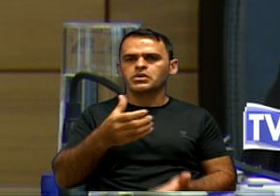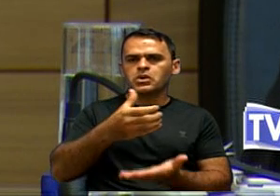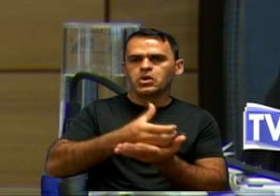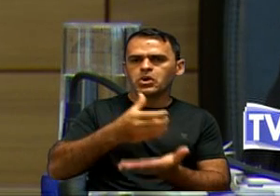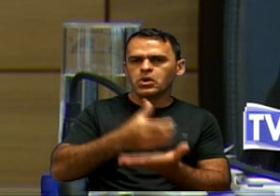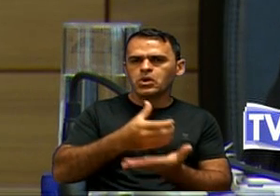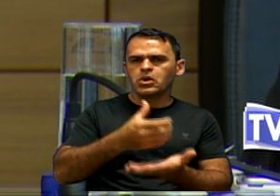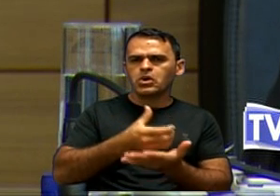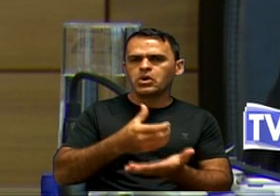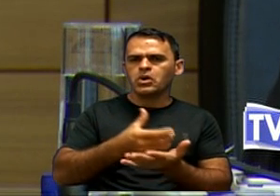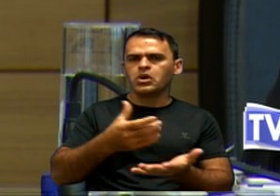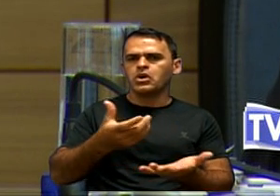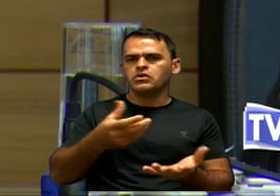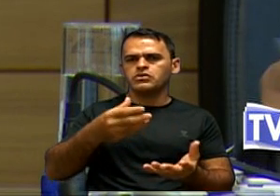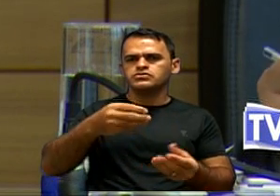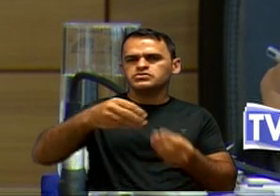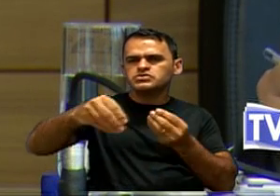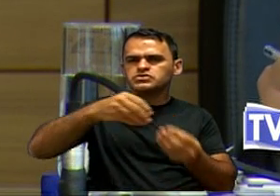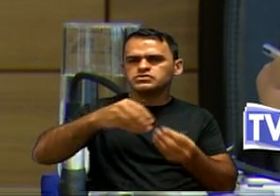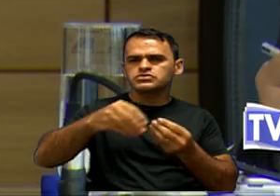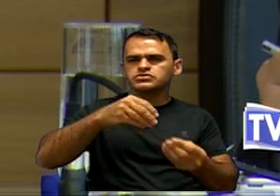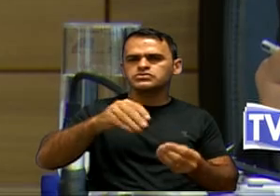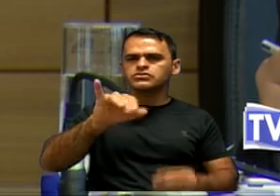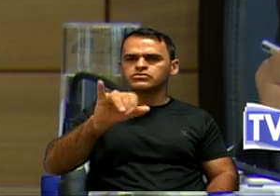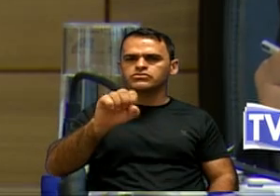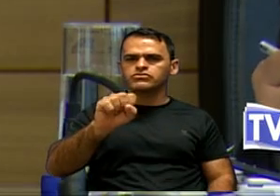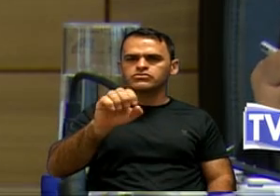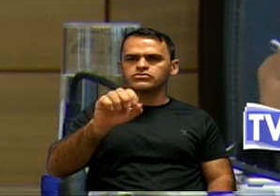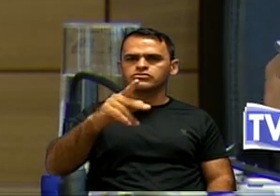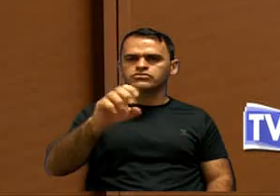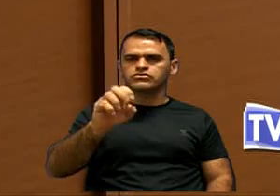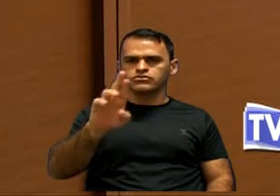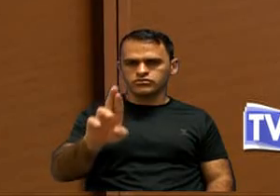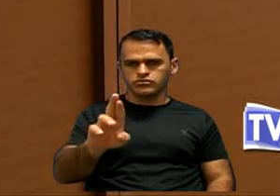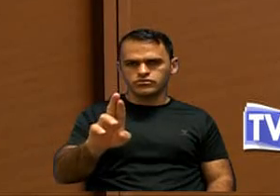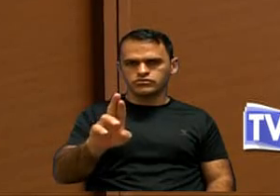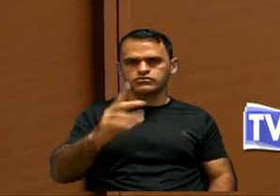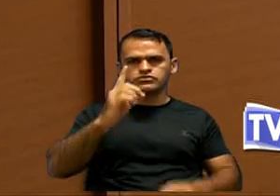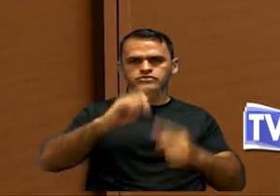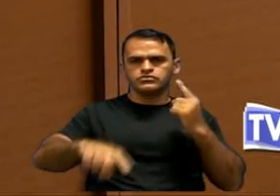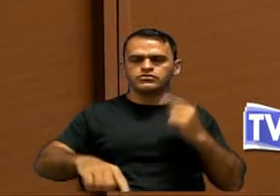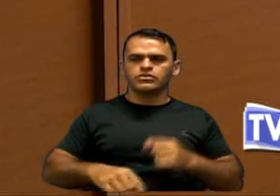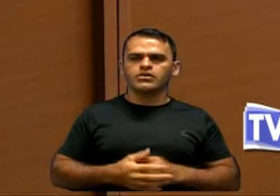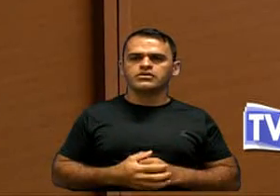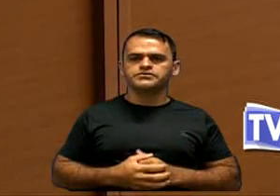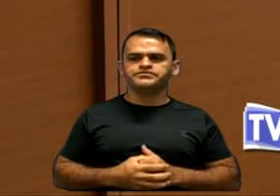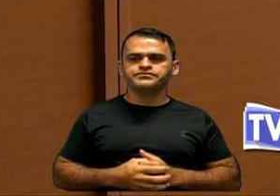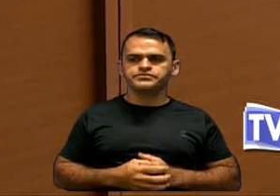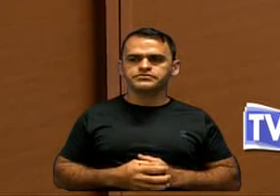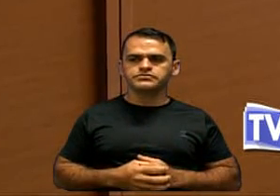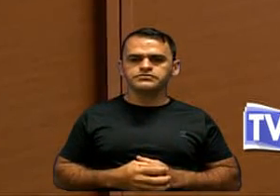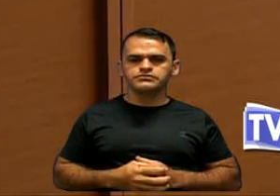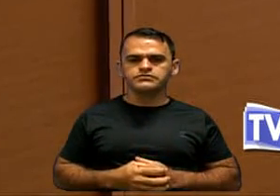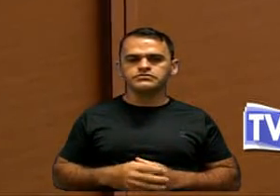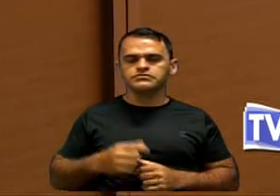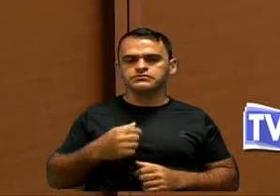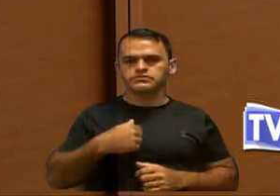térmicos. Do material de isopor, né, João? Isso. Tem a palavra. Peço a palavra, senhor